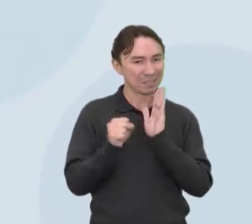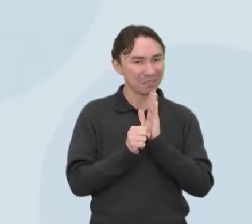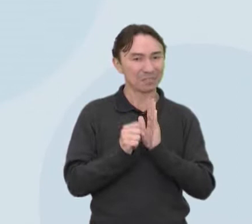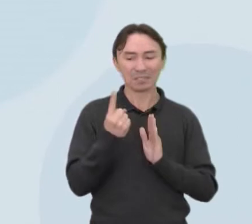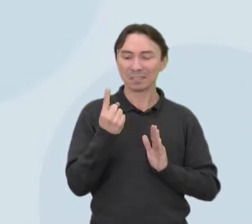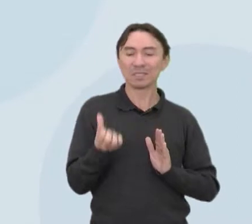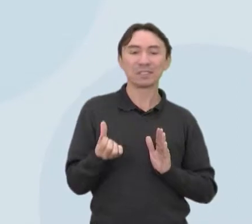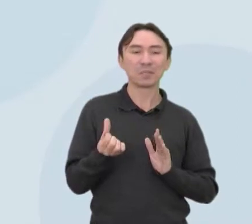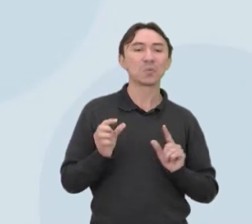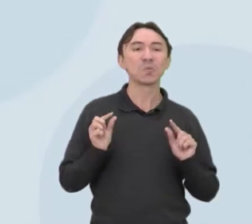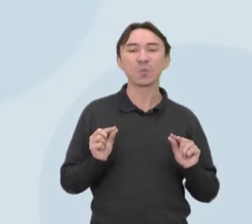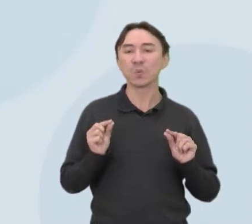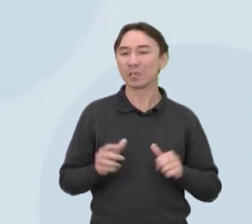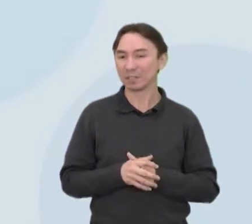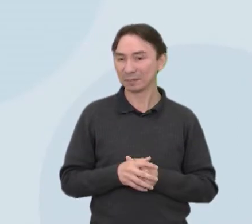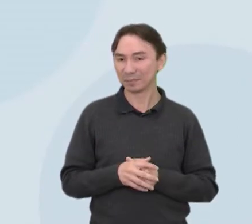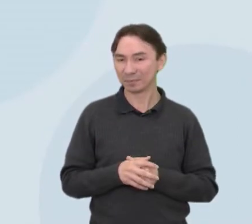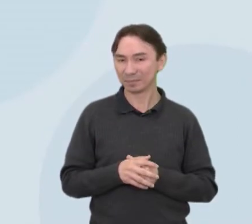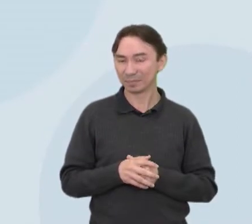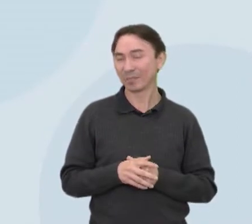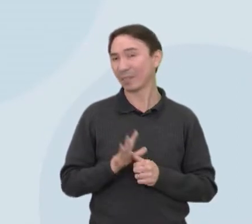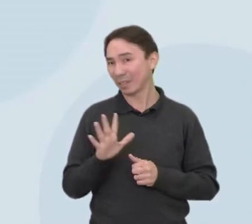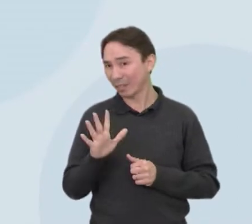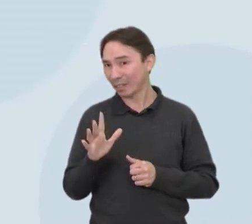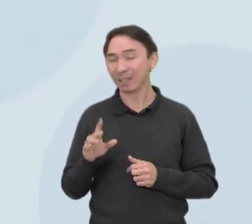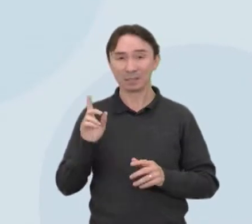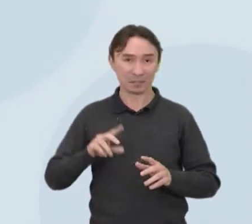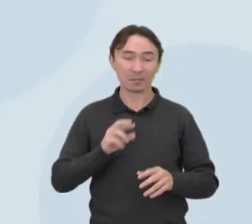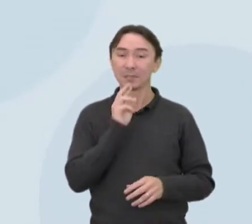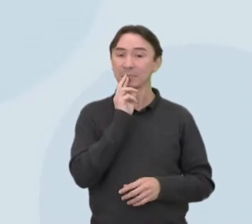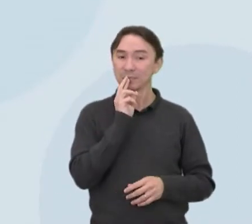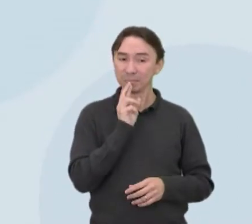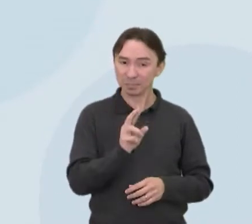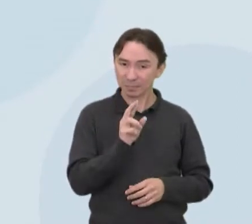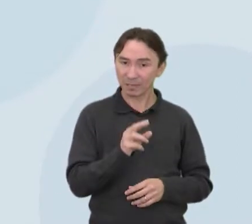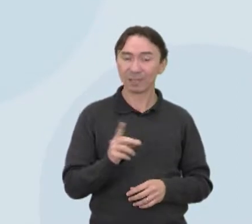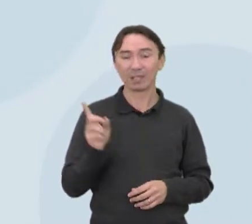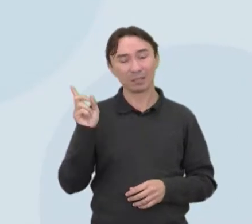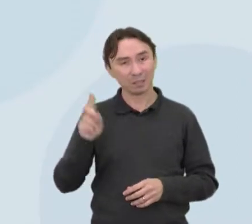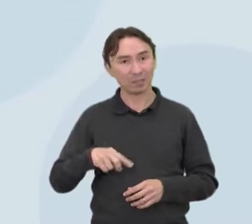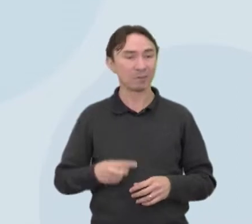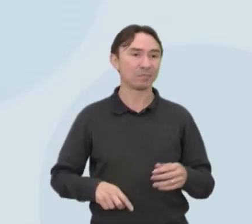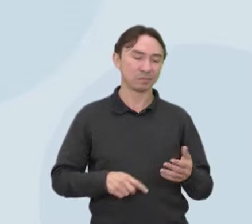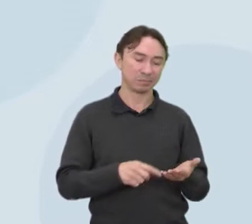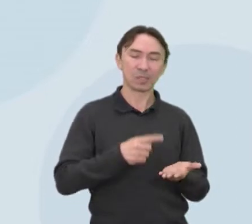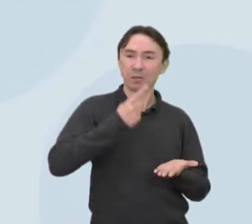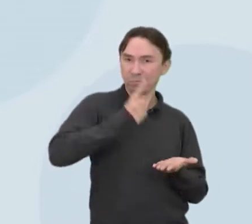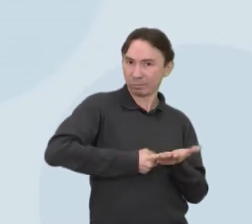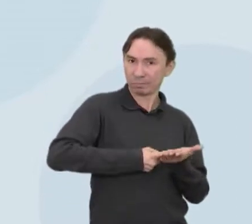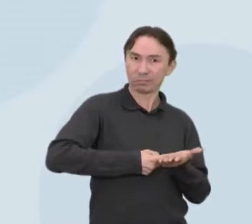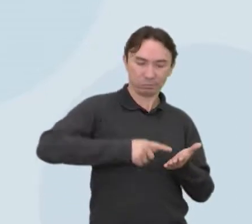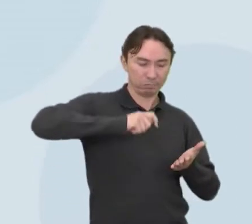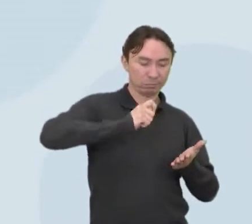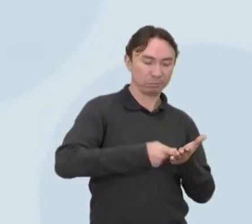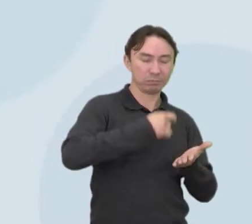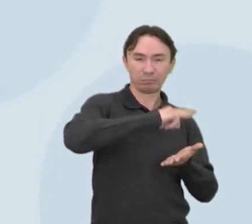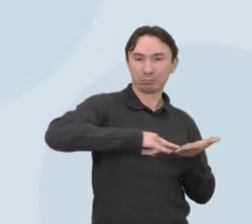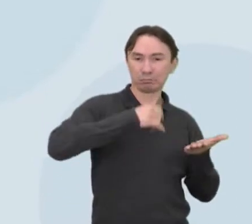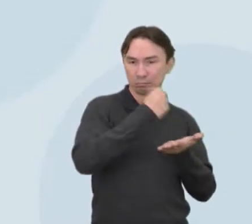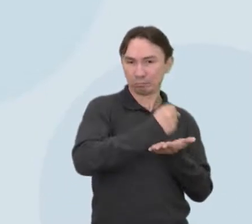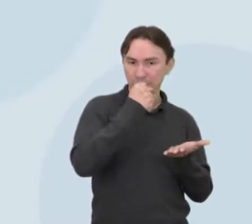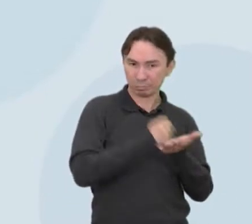Explique. Então, assim, ele foi um tratado assinado entre Portugal e Espanha para dividir as